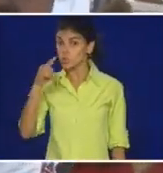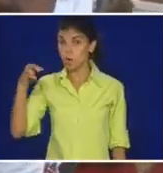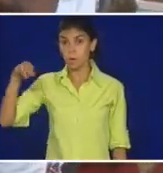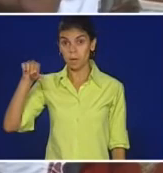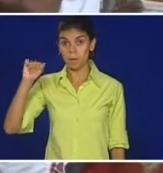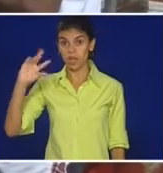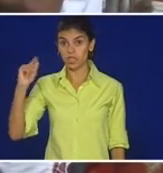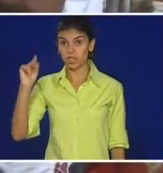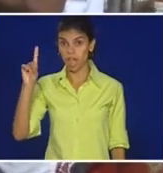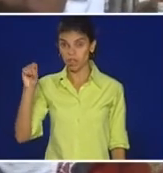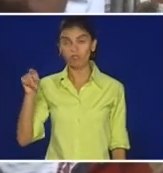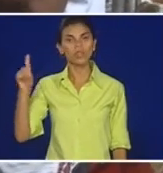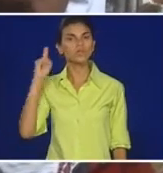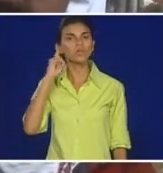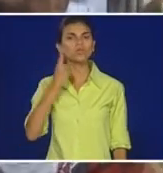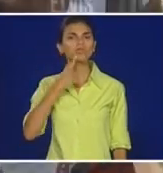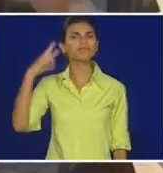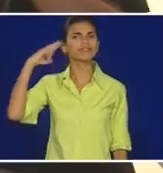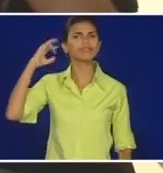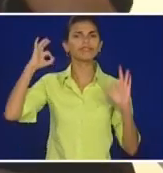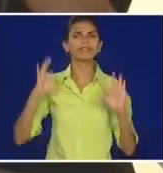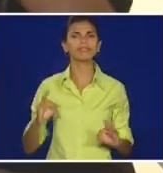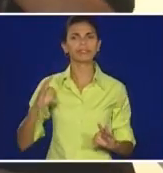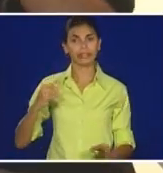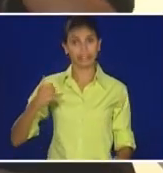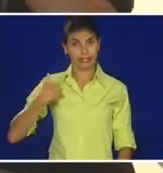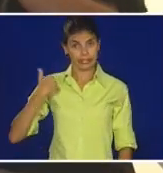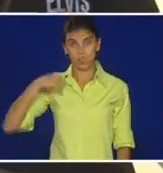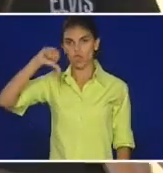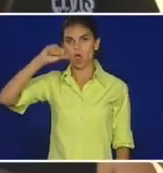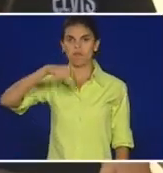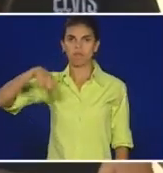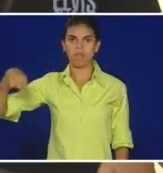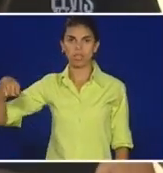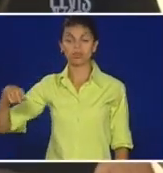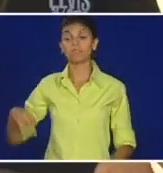de idade. Aos 9 meses, o João teve meningite. E